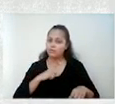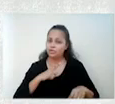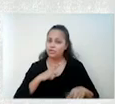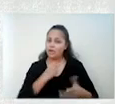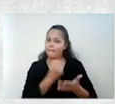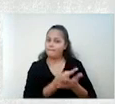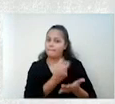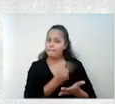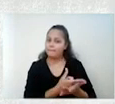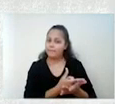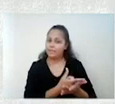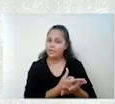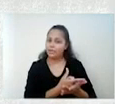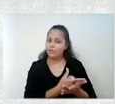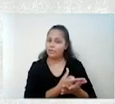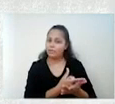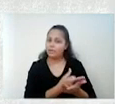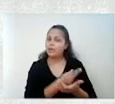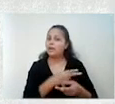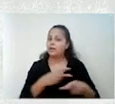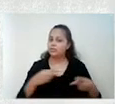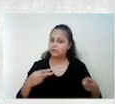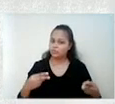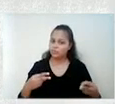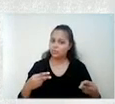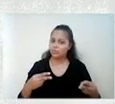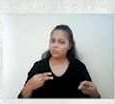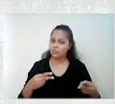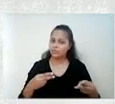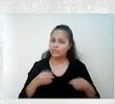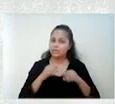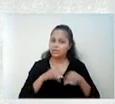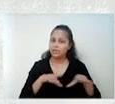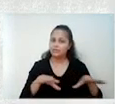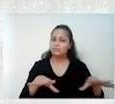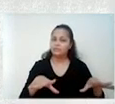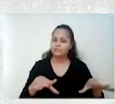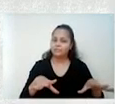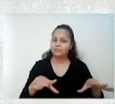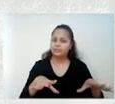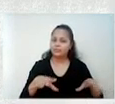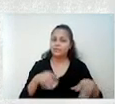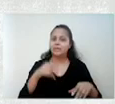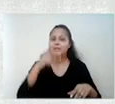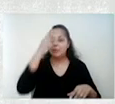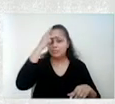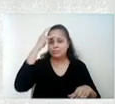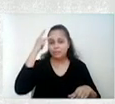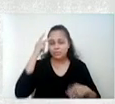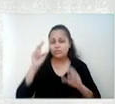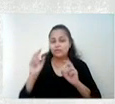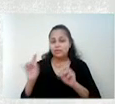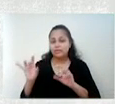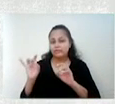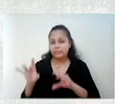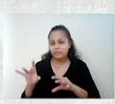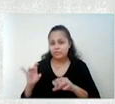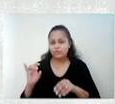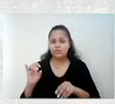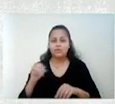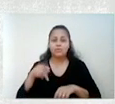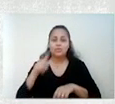para comprar artigos que eram distribuídos principalmente por mercadores italianos, né, na região do Mar